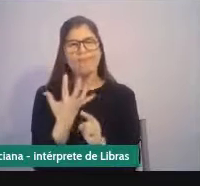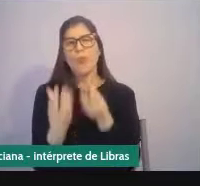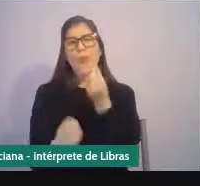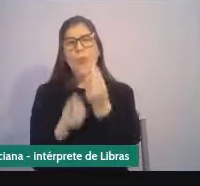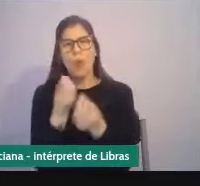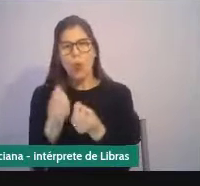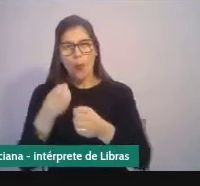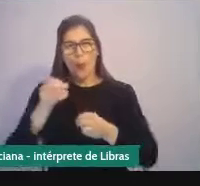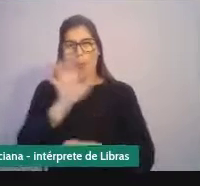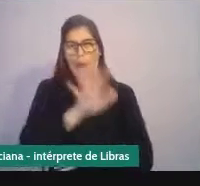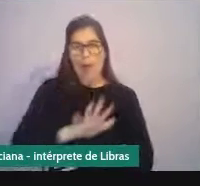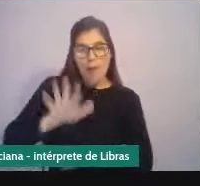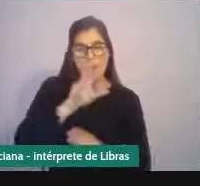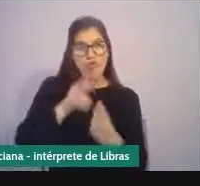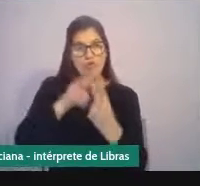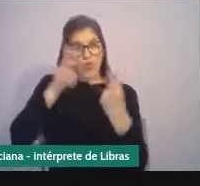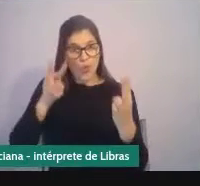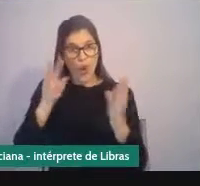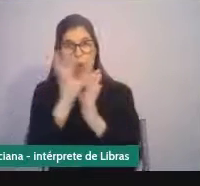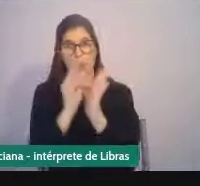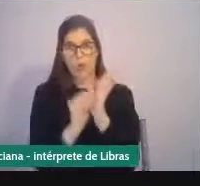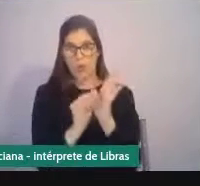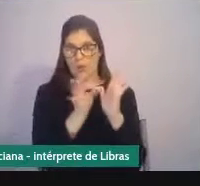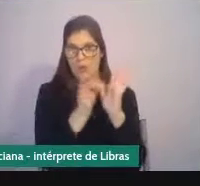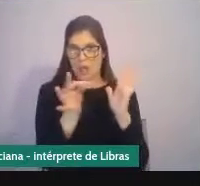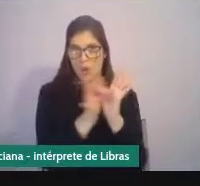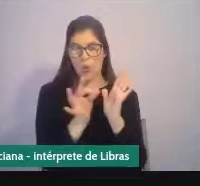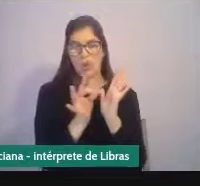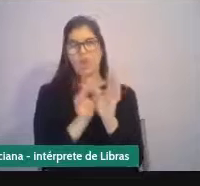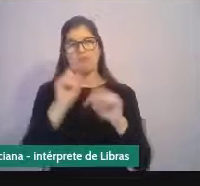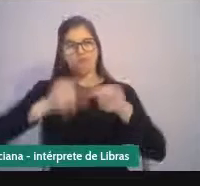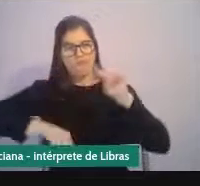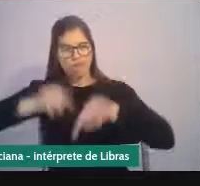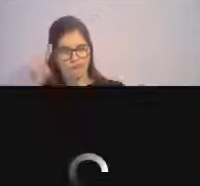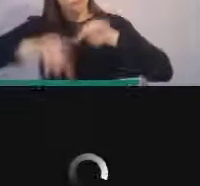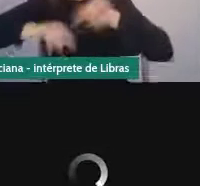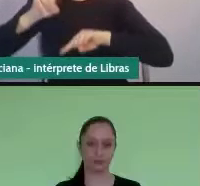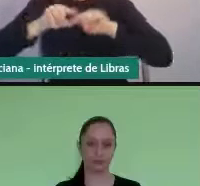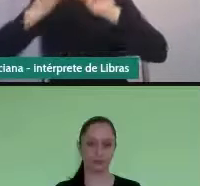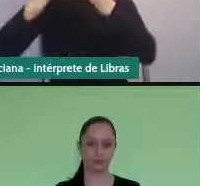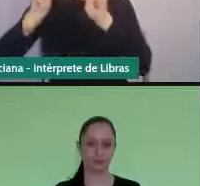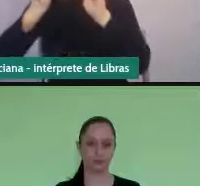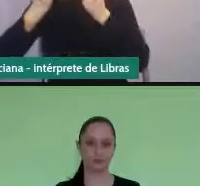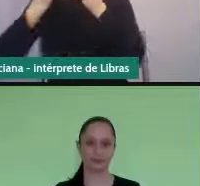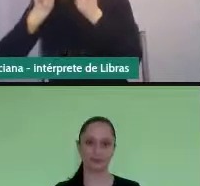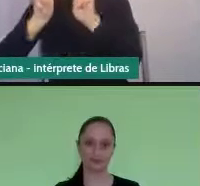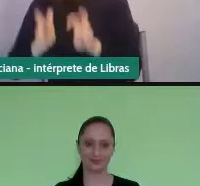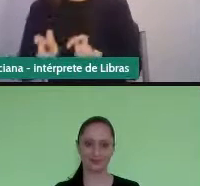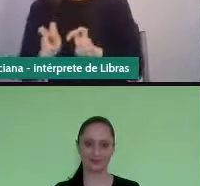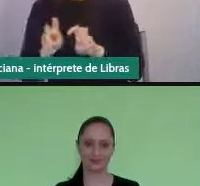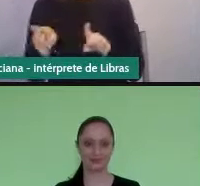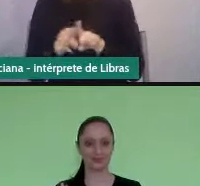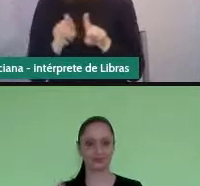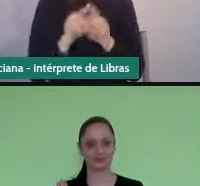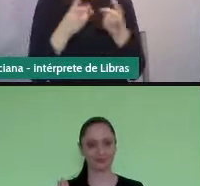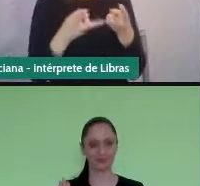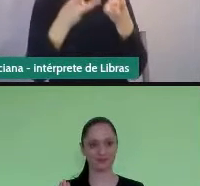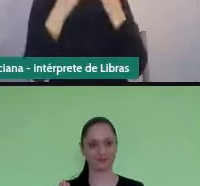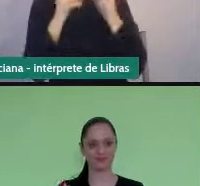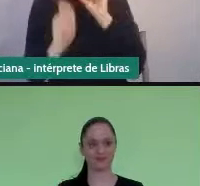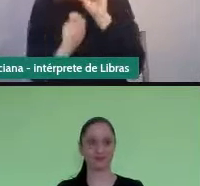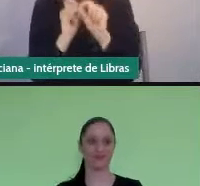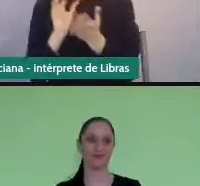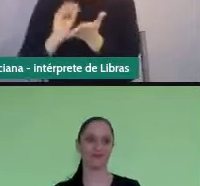nos ambientes virtuais um conteúdo teórico e uma atividade para cada um dos assuntos abordados. se percebem que falta algum